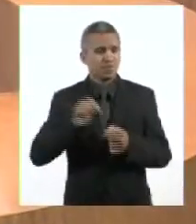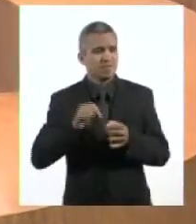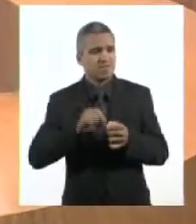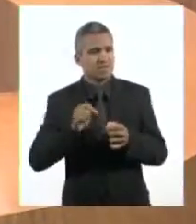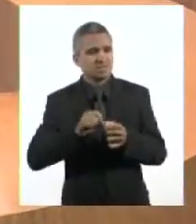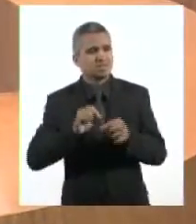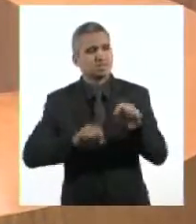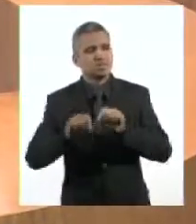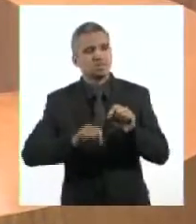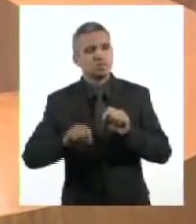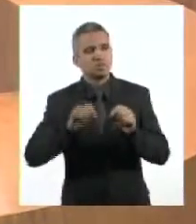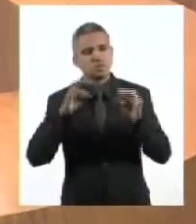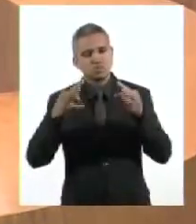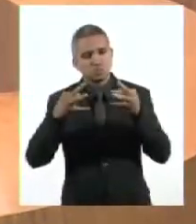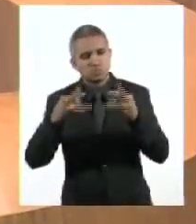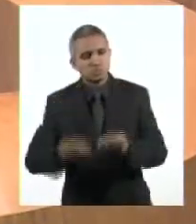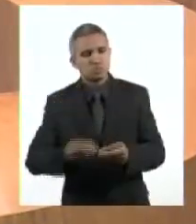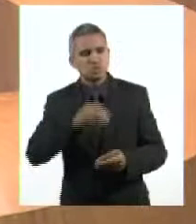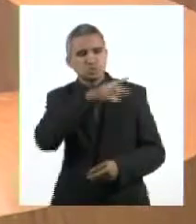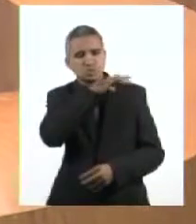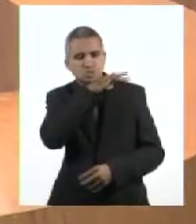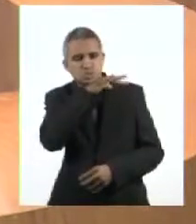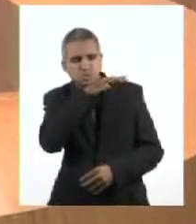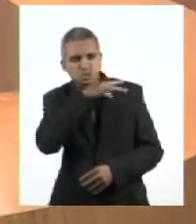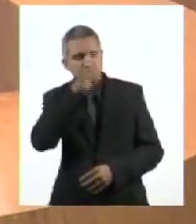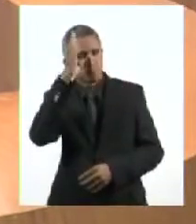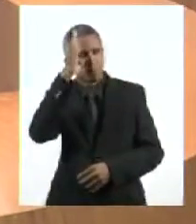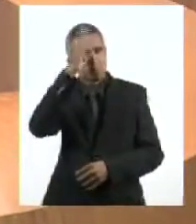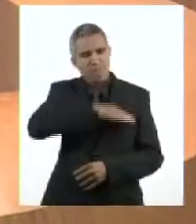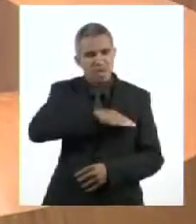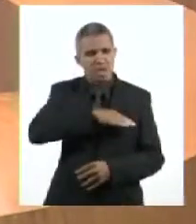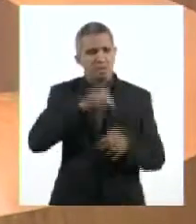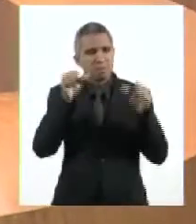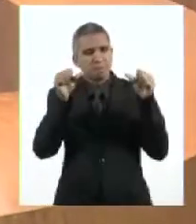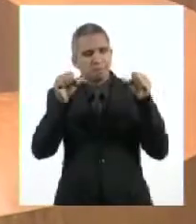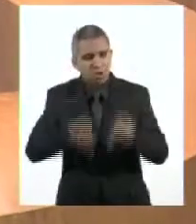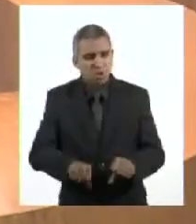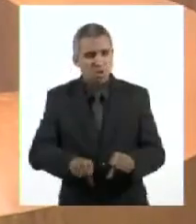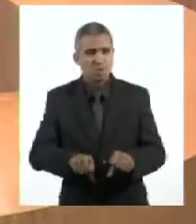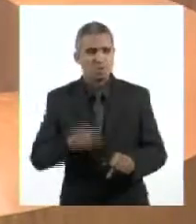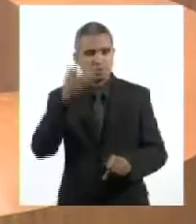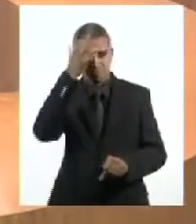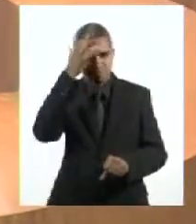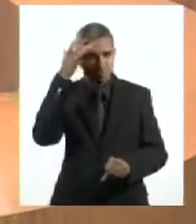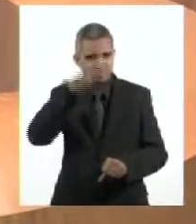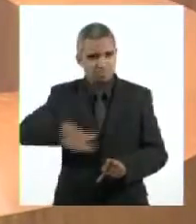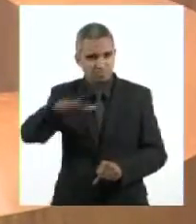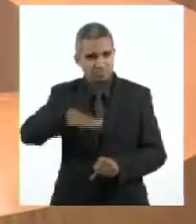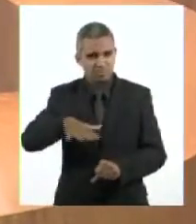de pior para os maranhenses, para os servidores, porque depois vai vir a bonança.